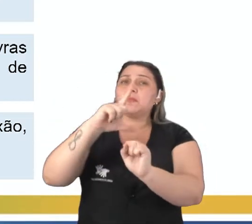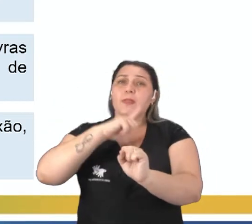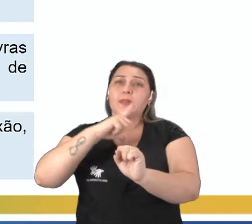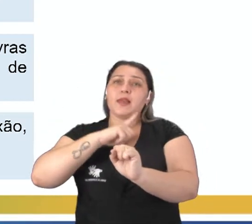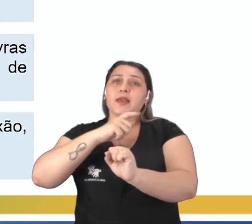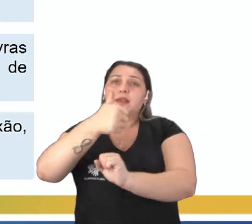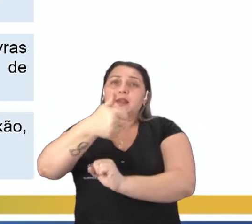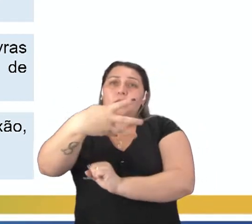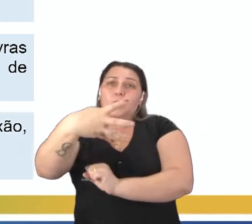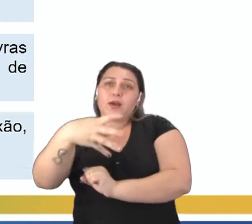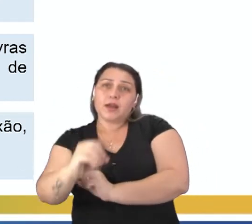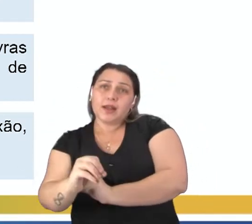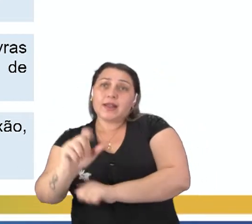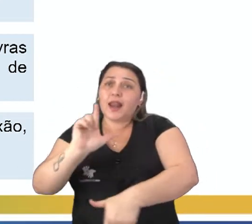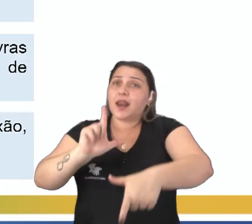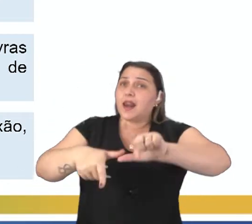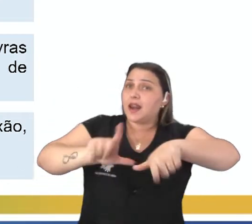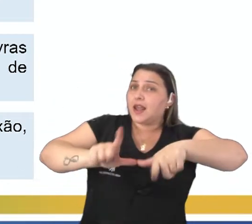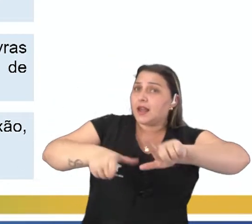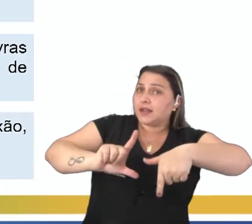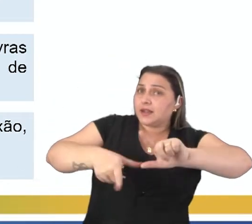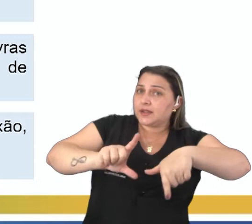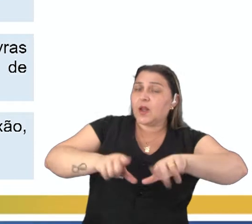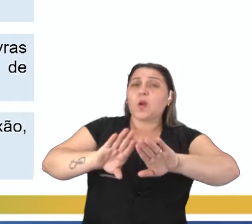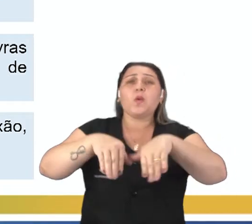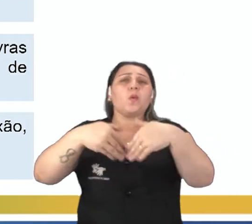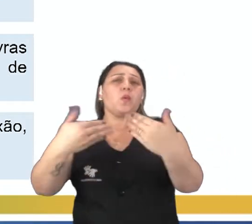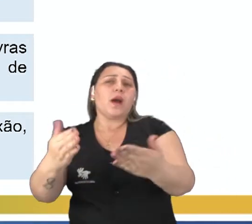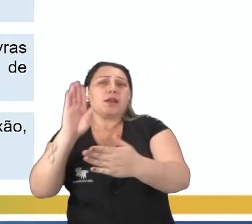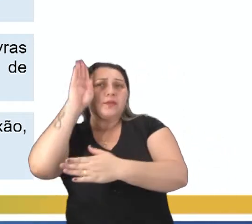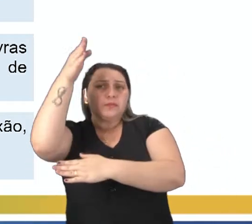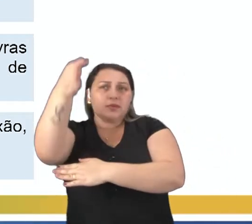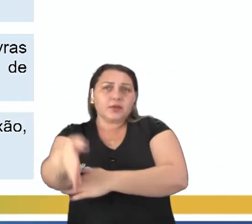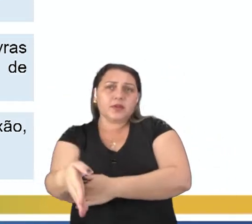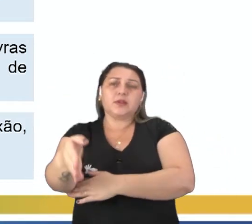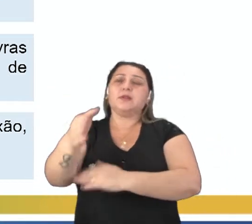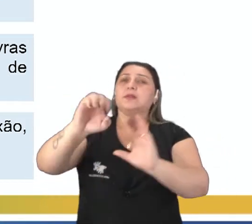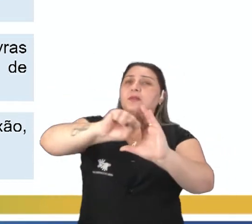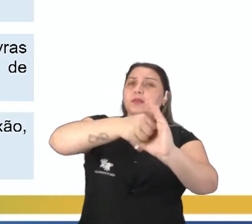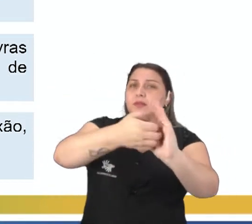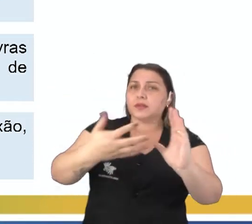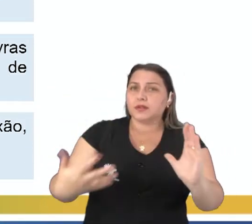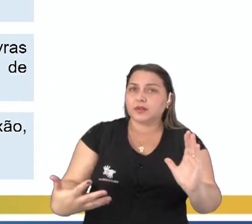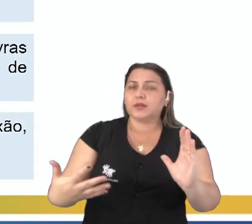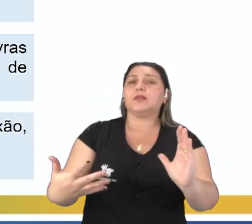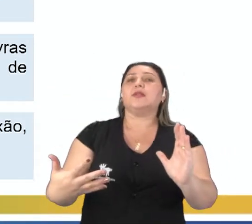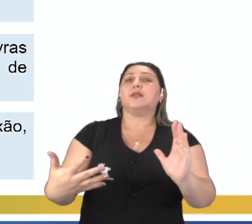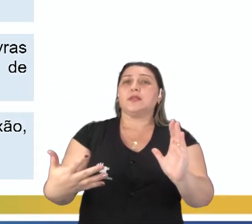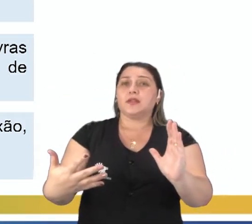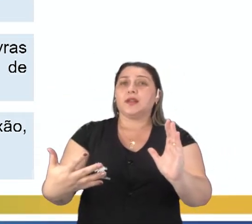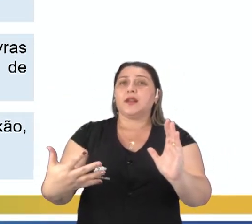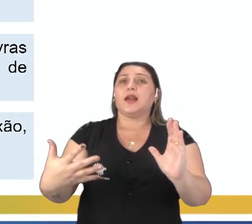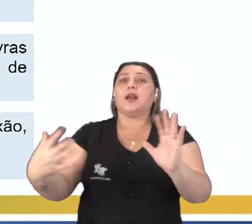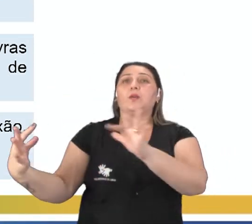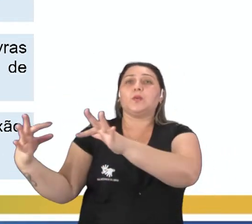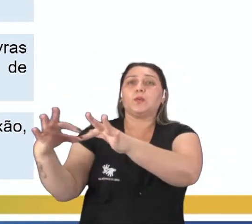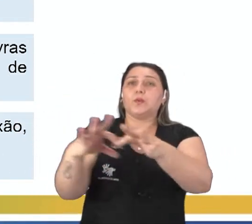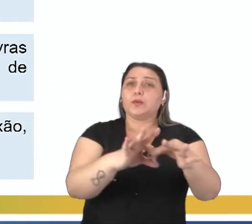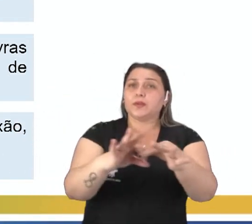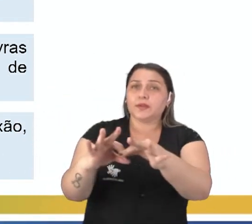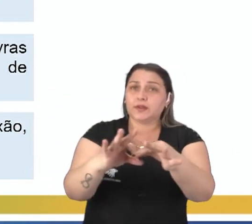máximo 140 caracteres. E quais são as principais características? A concisão. Um